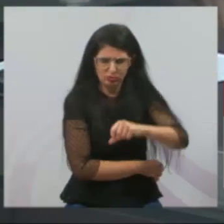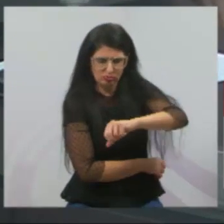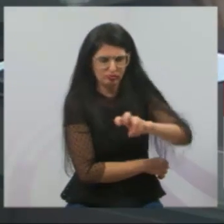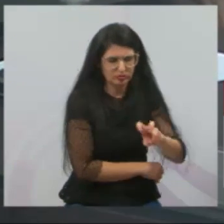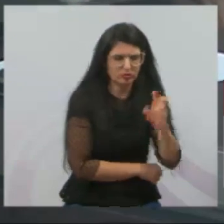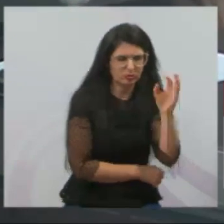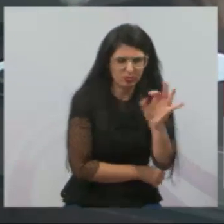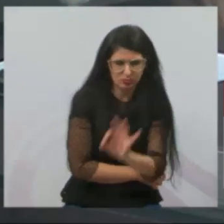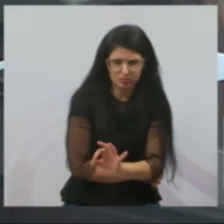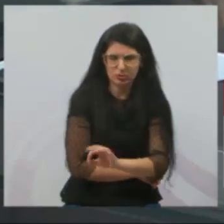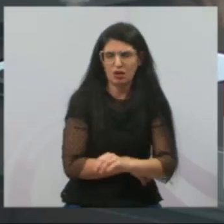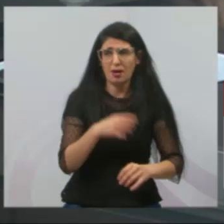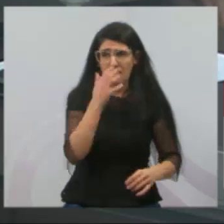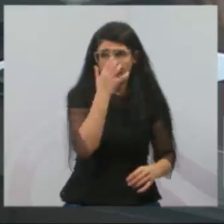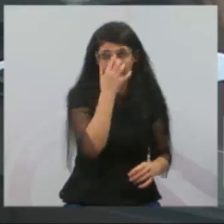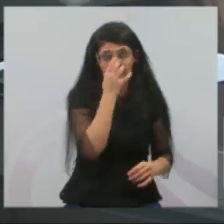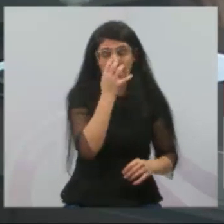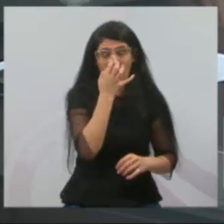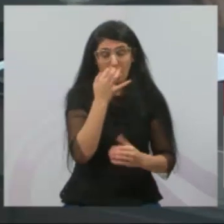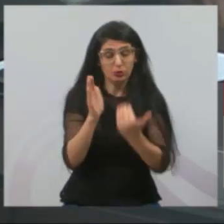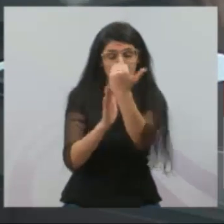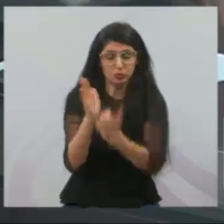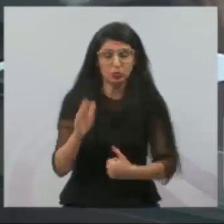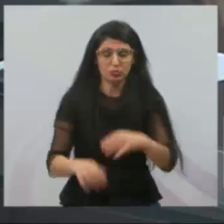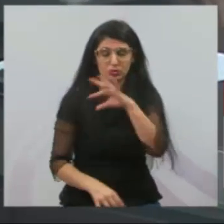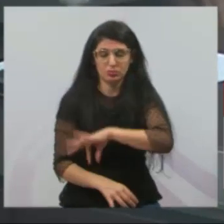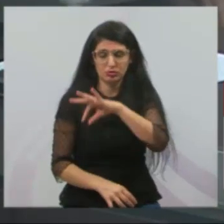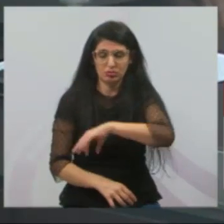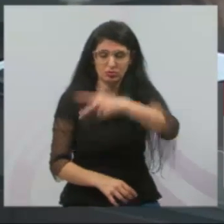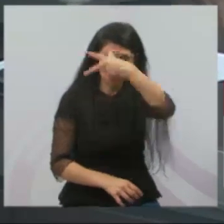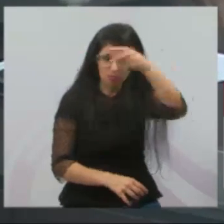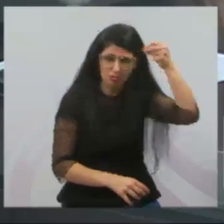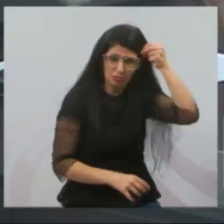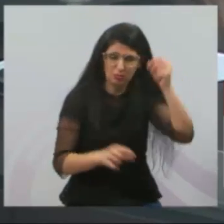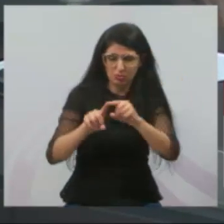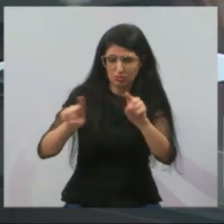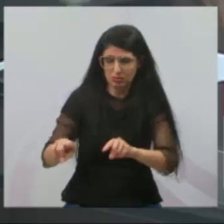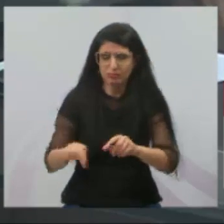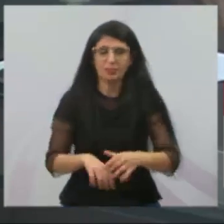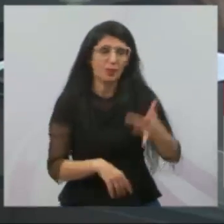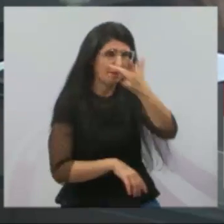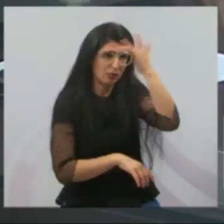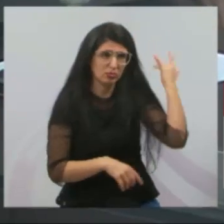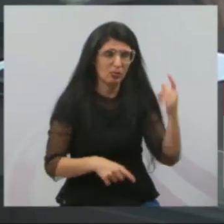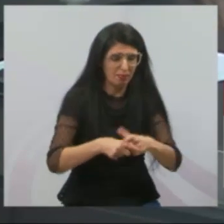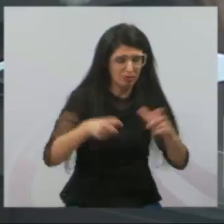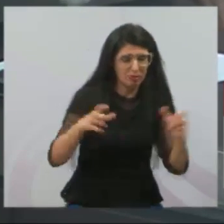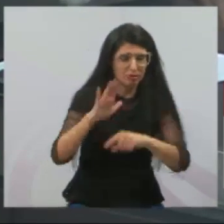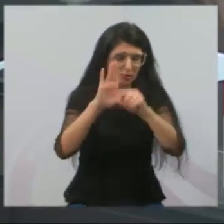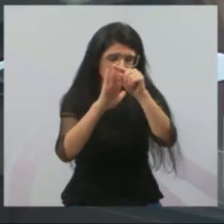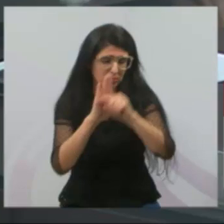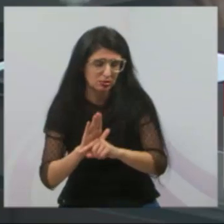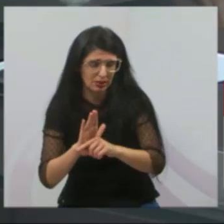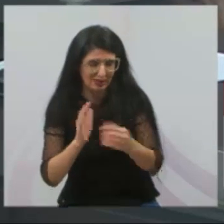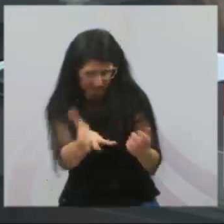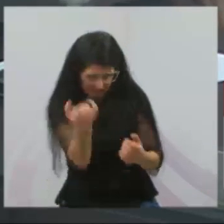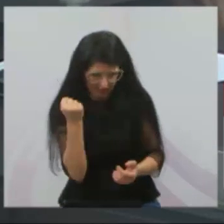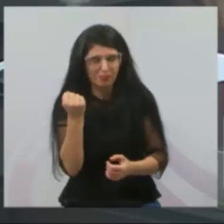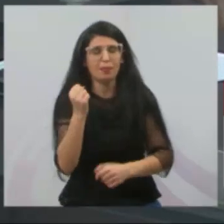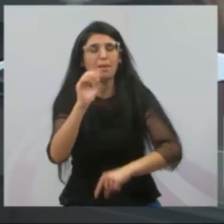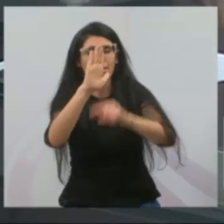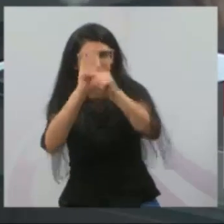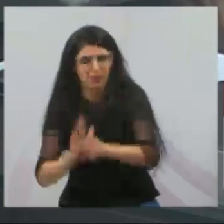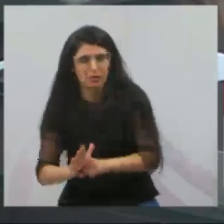até hoje, até pouco tempo, eles recebiam menos do que um salário mínimo. Então, saímos de quase